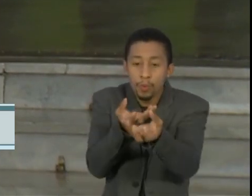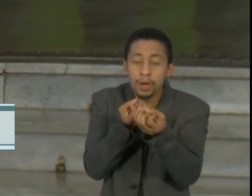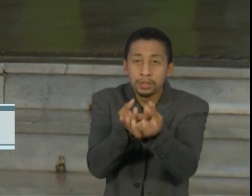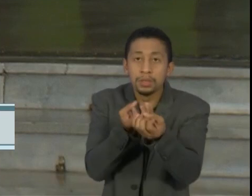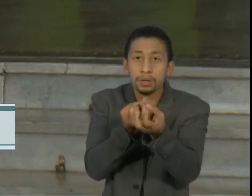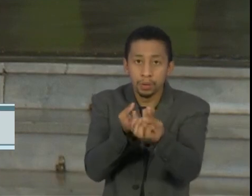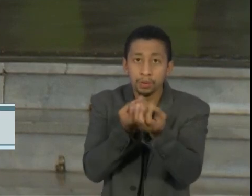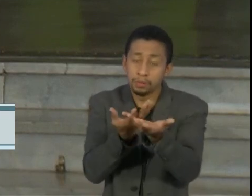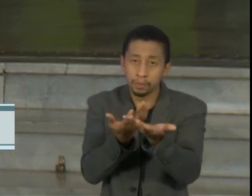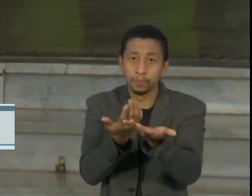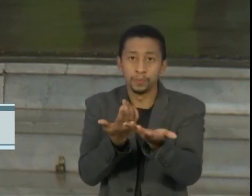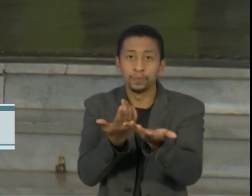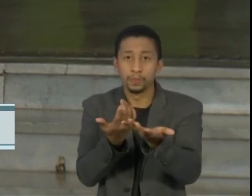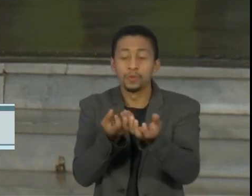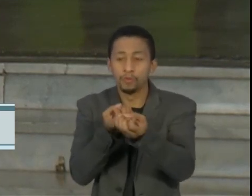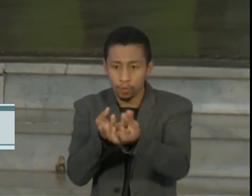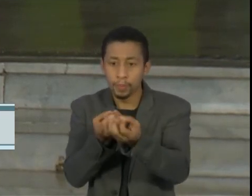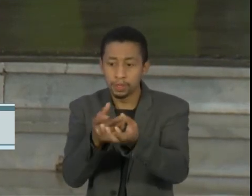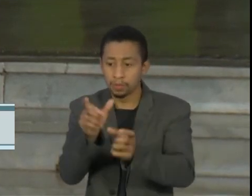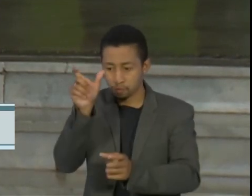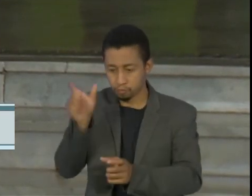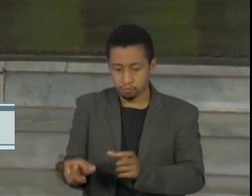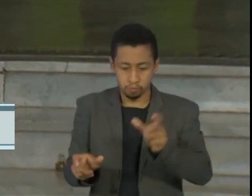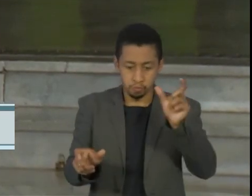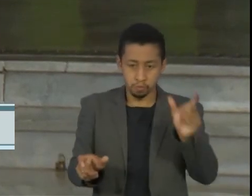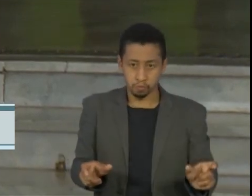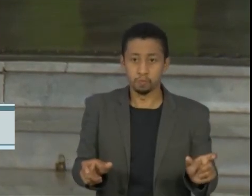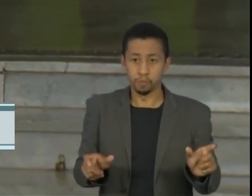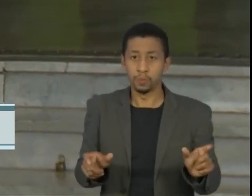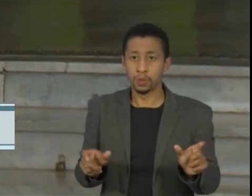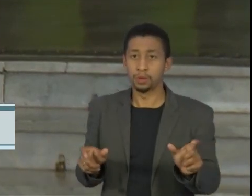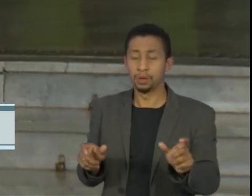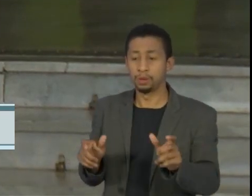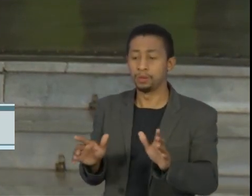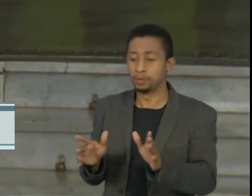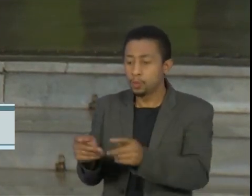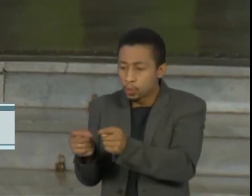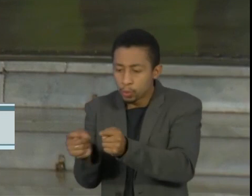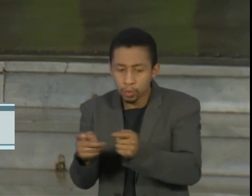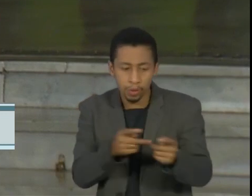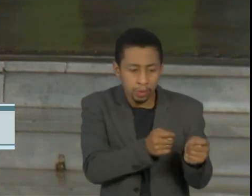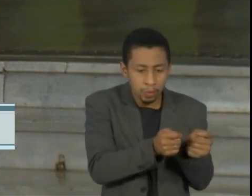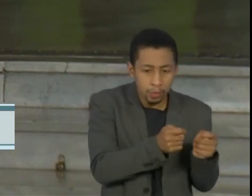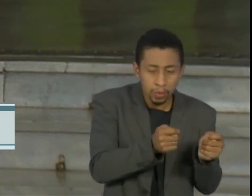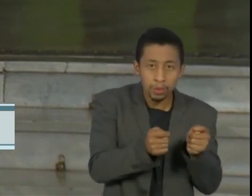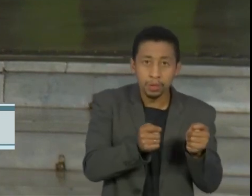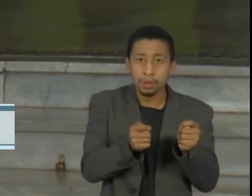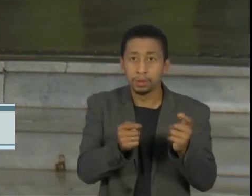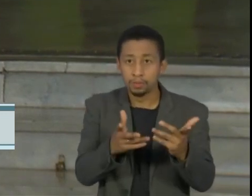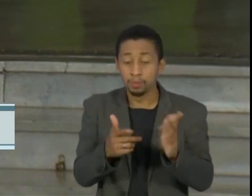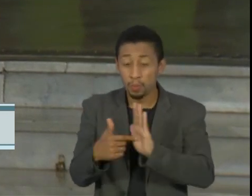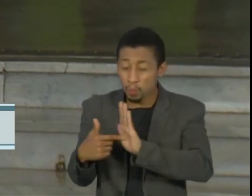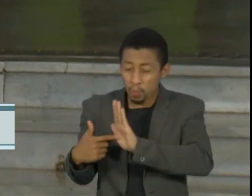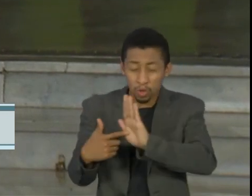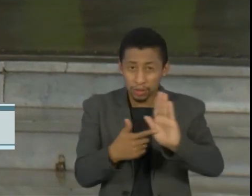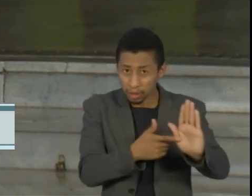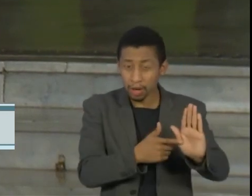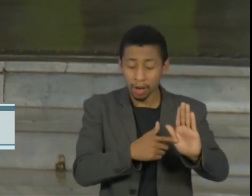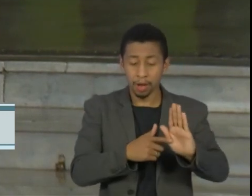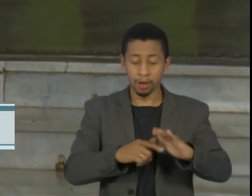dados, é apenas o organismo internacional que controla, e a hora que nós tivermos a demonstração